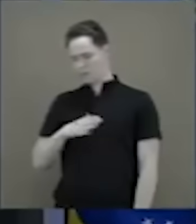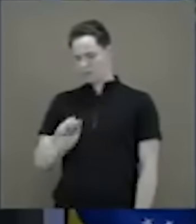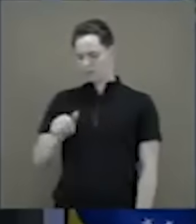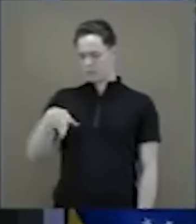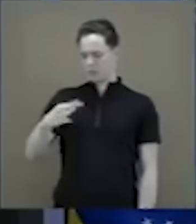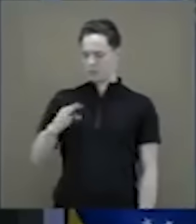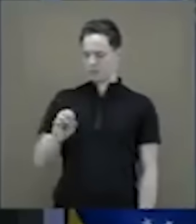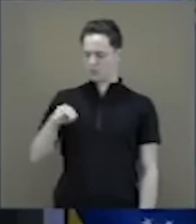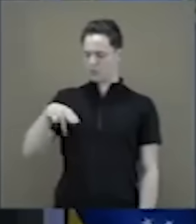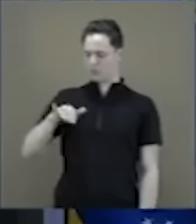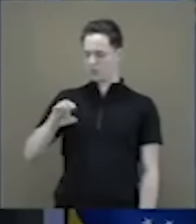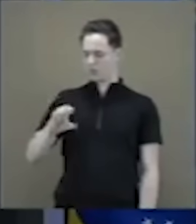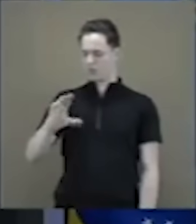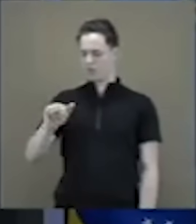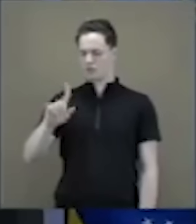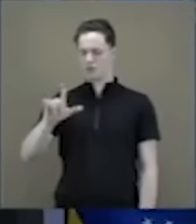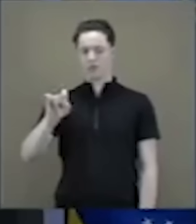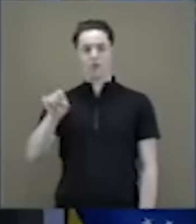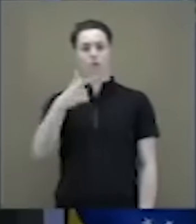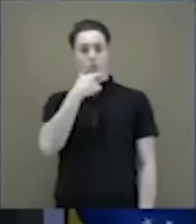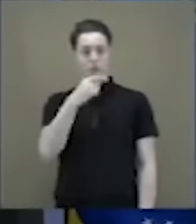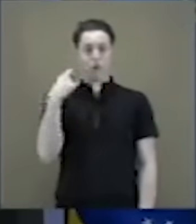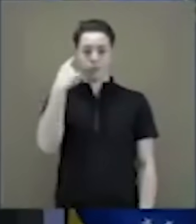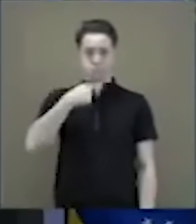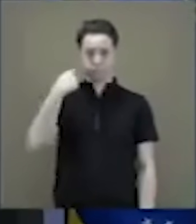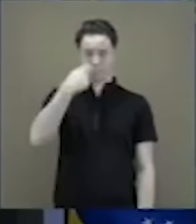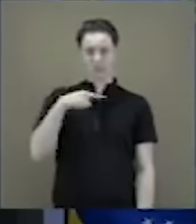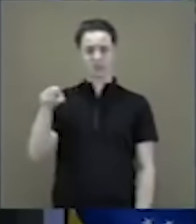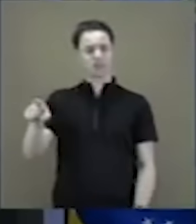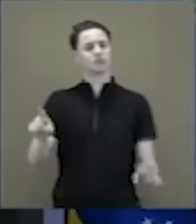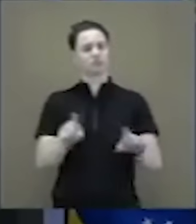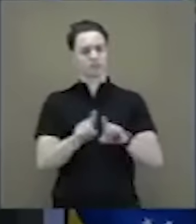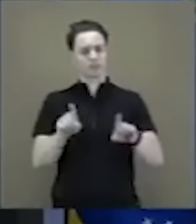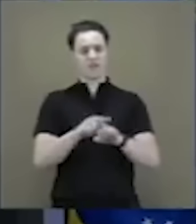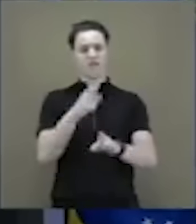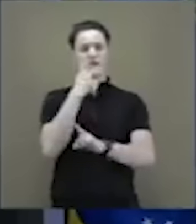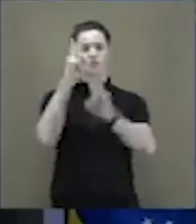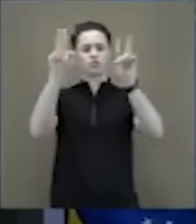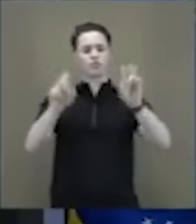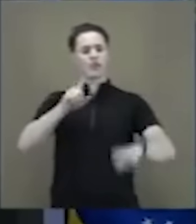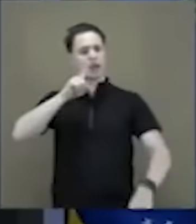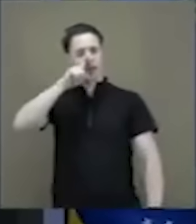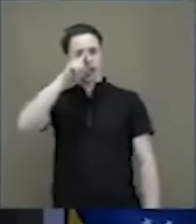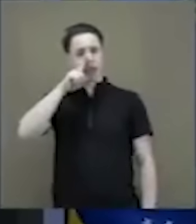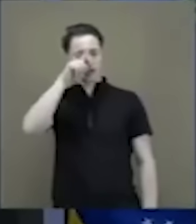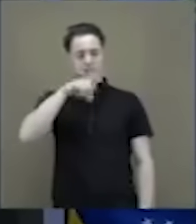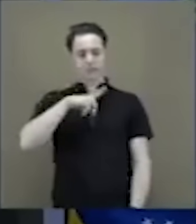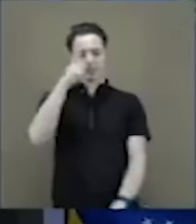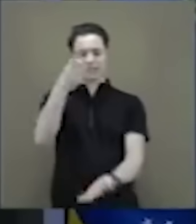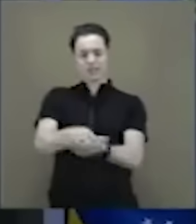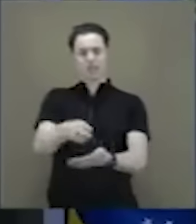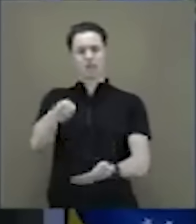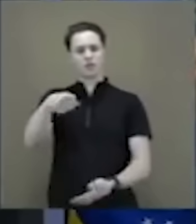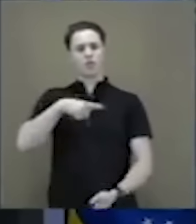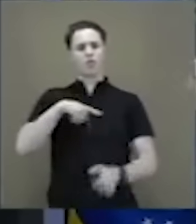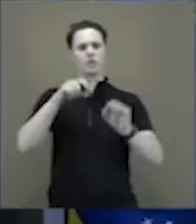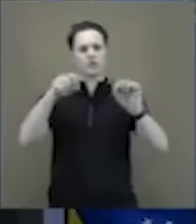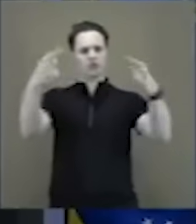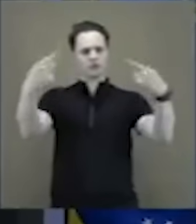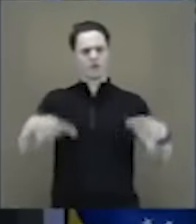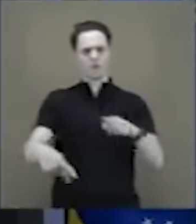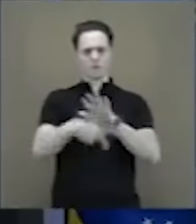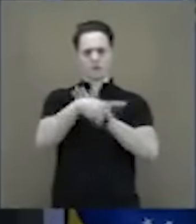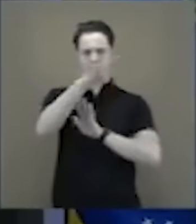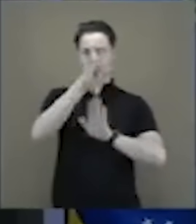Carlos Carneiro, advogado, também falando dos riscos dessa decisão e que ela desafia o